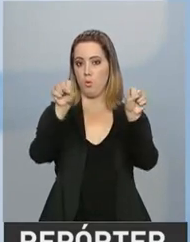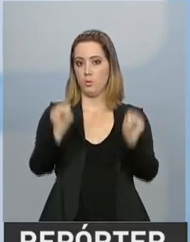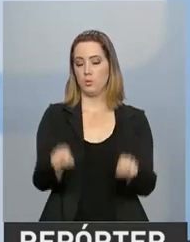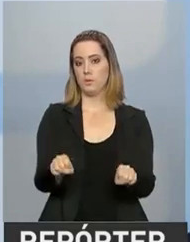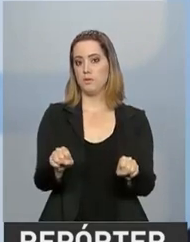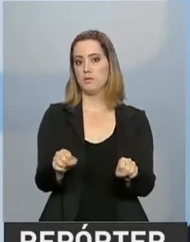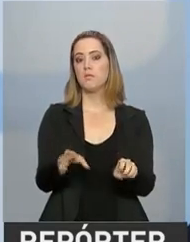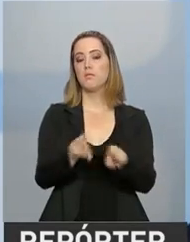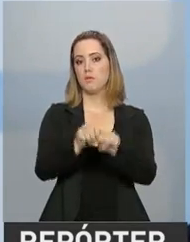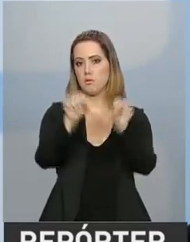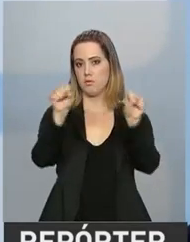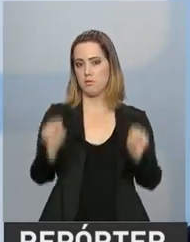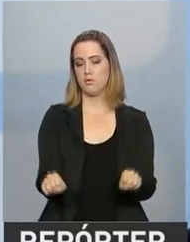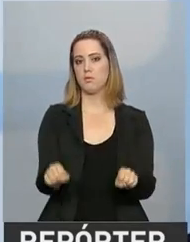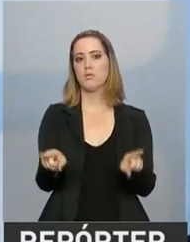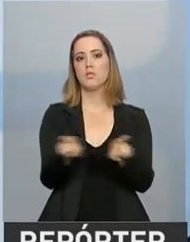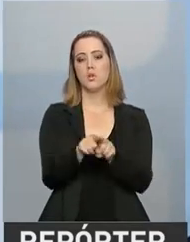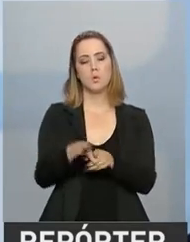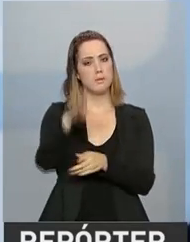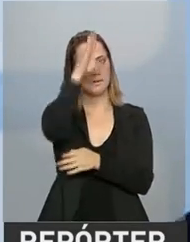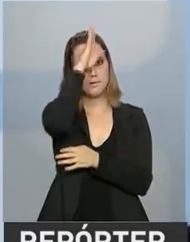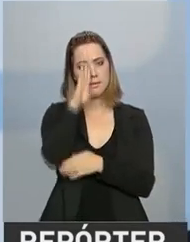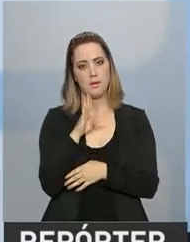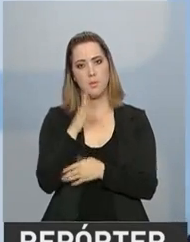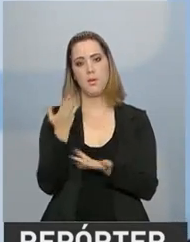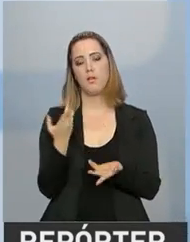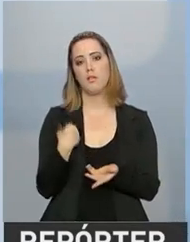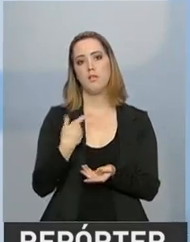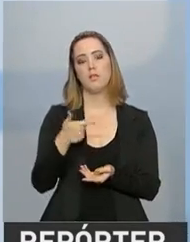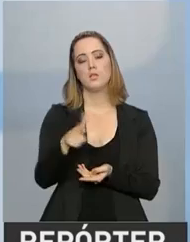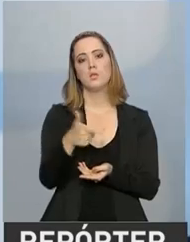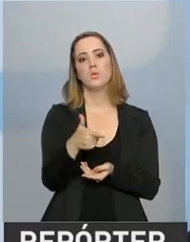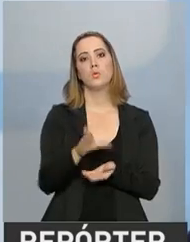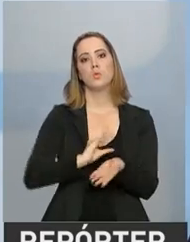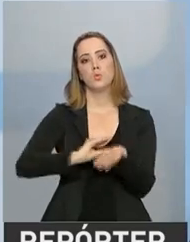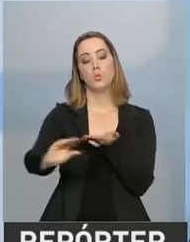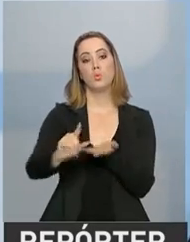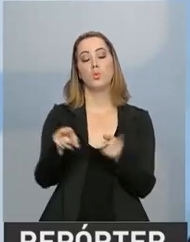ESUS-AB, que é a atenção básica, gratuitamente para os municípios que não tiverem